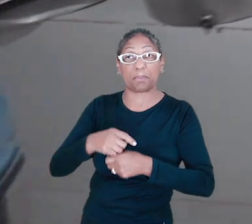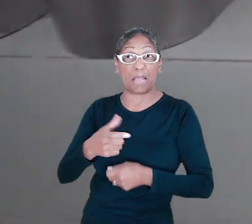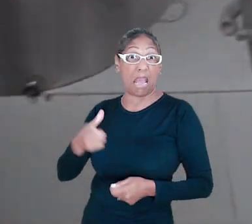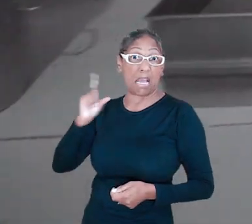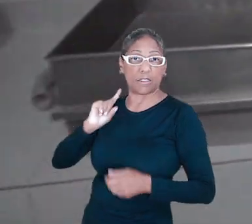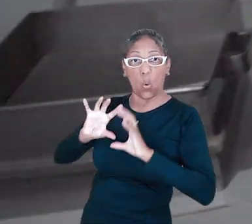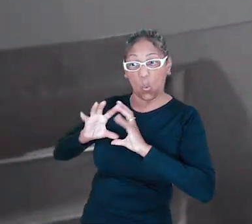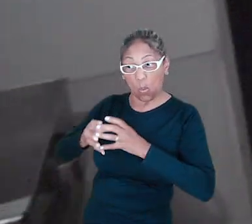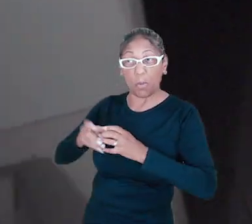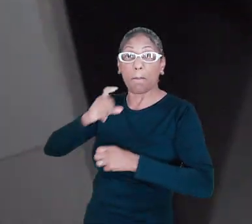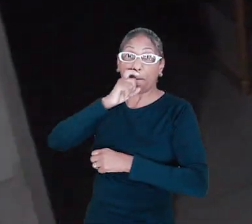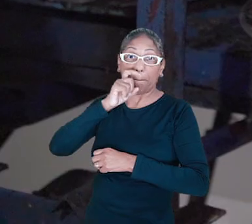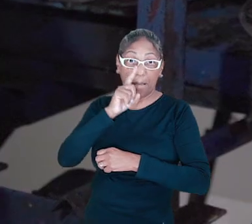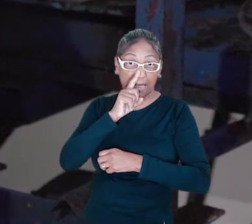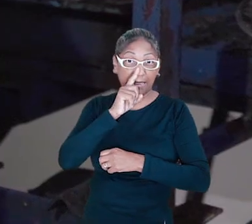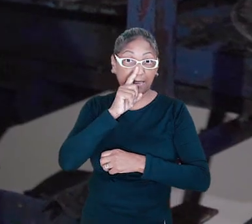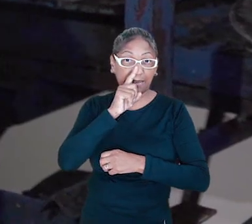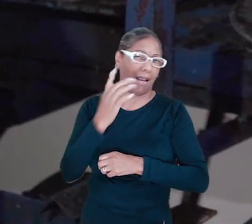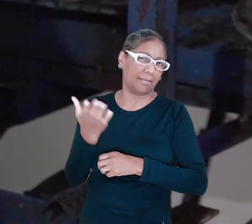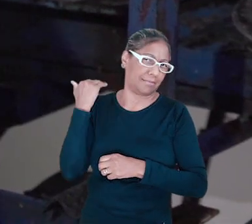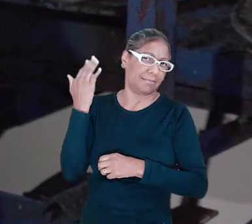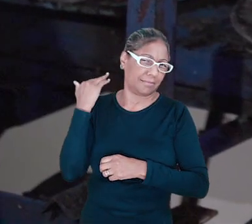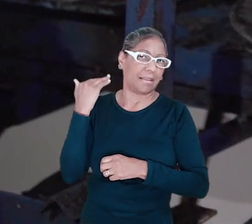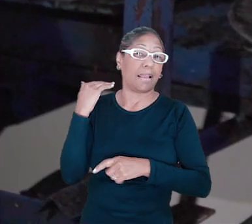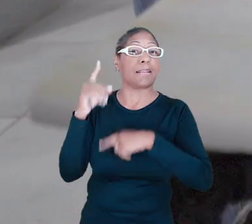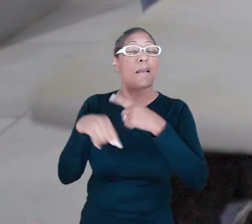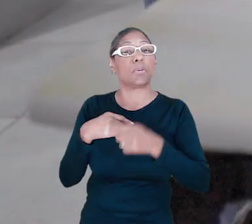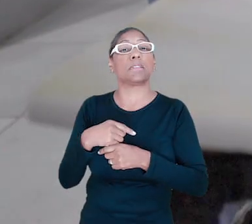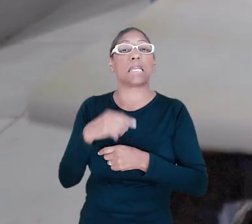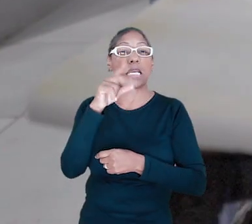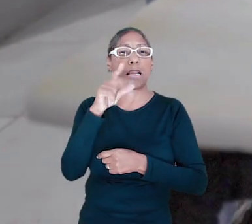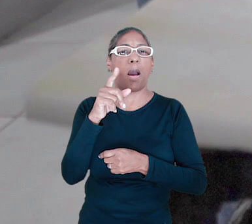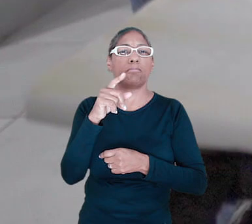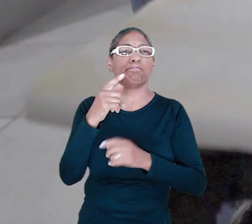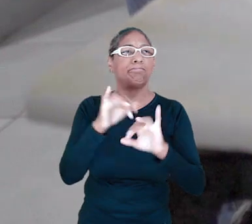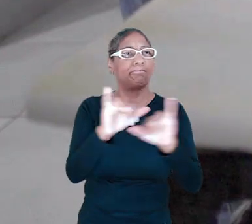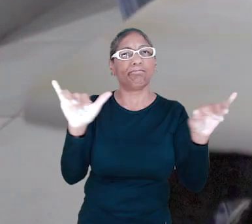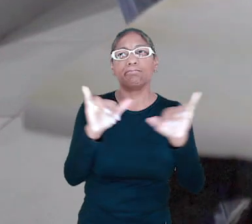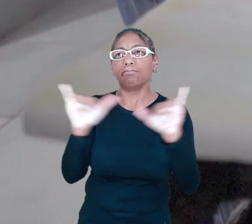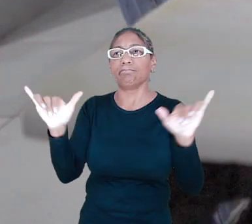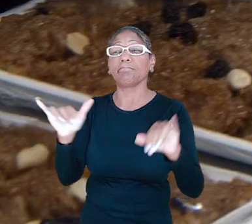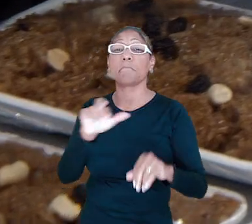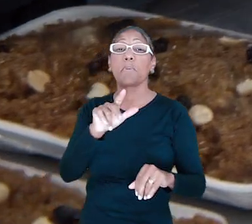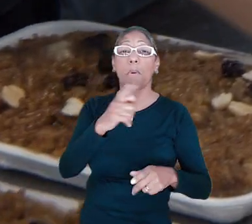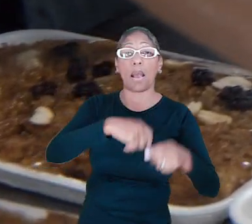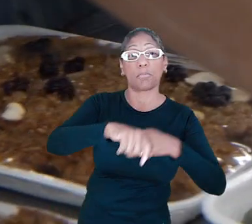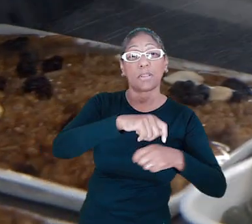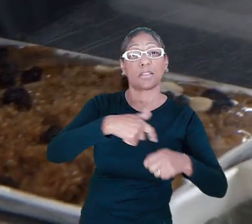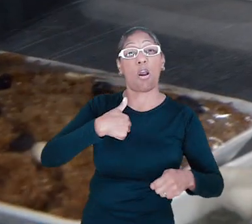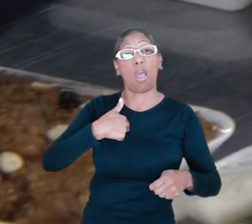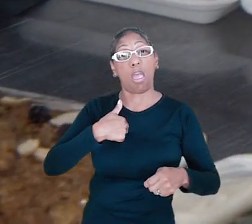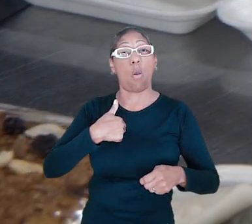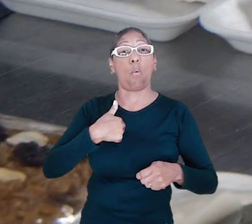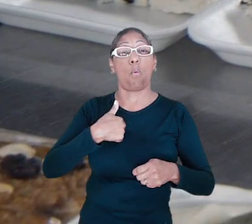quem ficava no grupo mesmo eram meus pais. Minha irmã fez marketing, meu irmão administração e